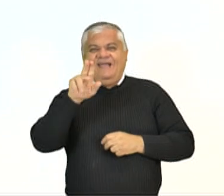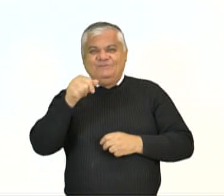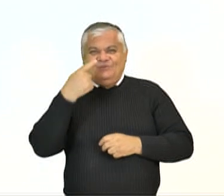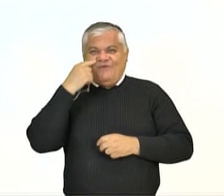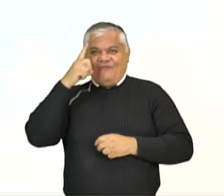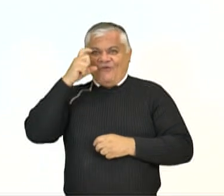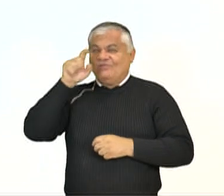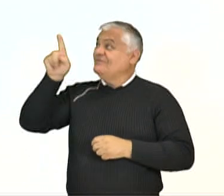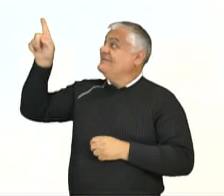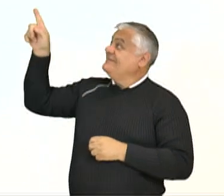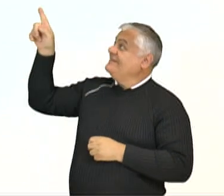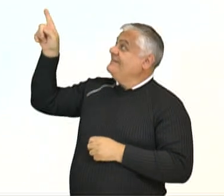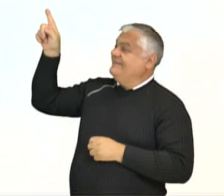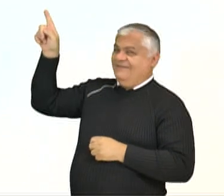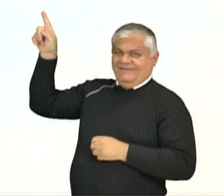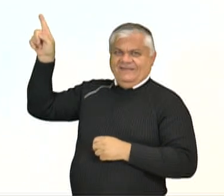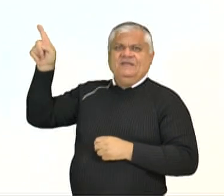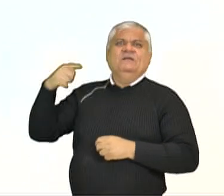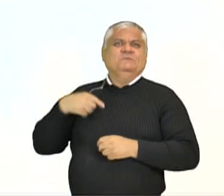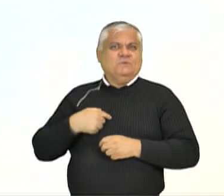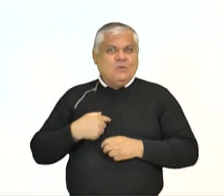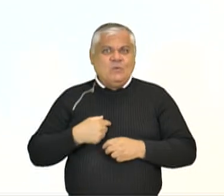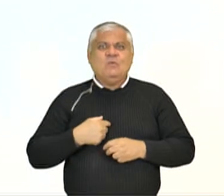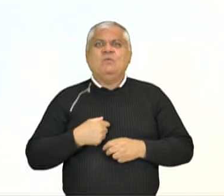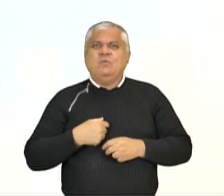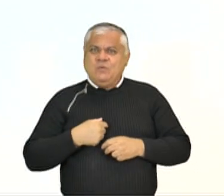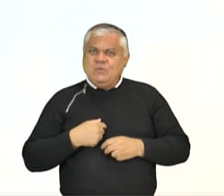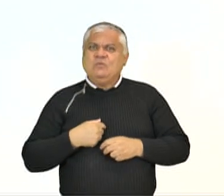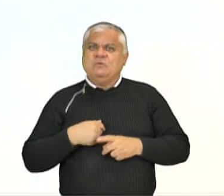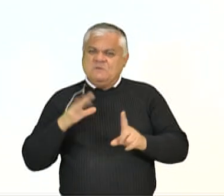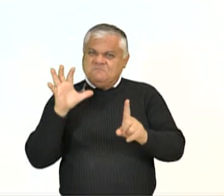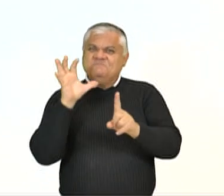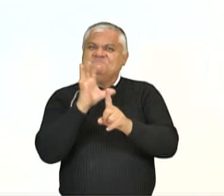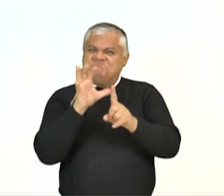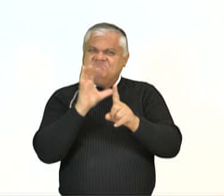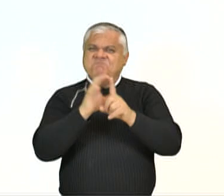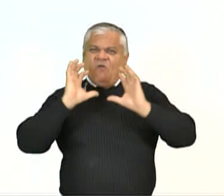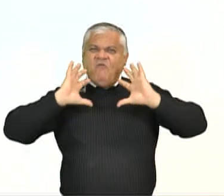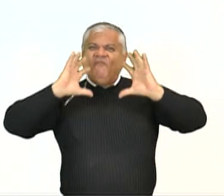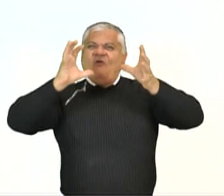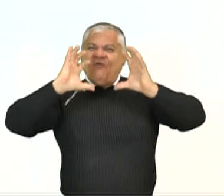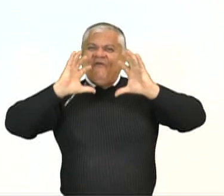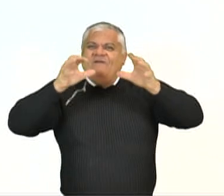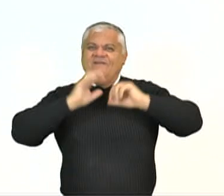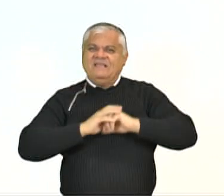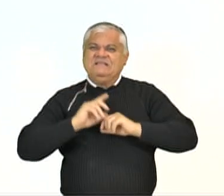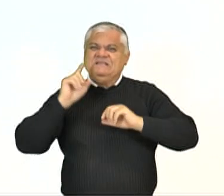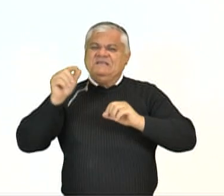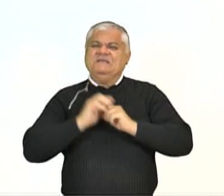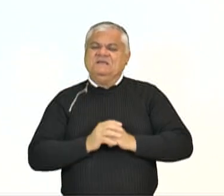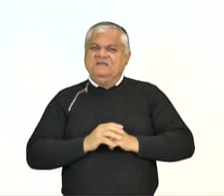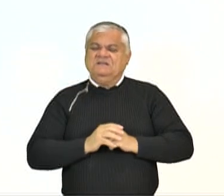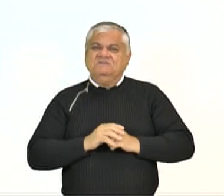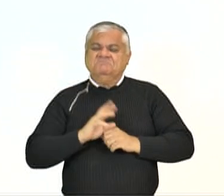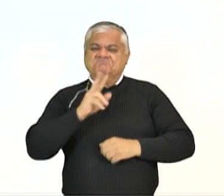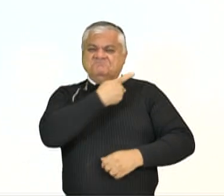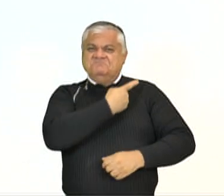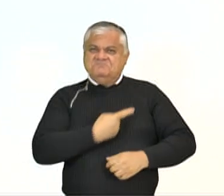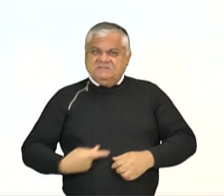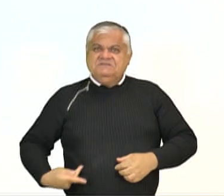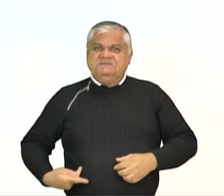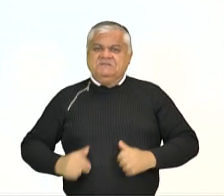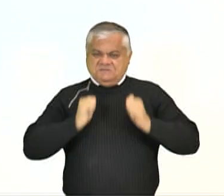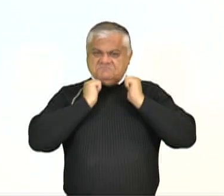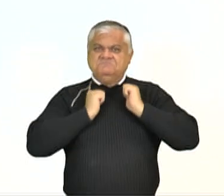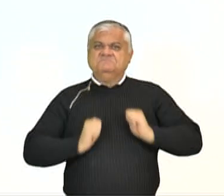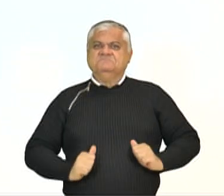aqui, tá? Ele teve uma influência muito forte dentro do cenário do esporte voleibol, tá? Ele assumiu a presidência da Confederação